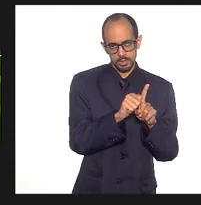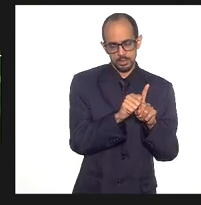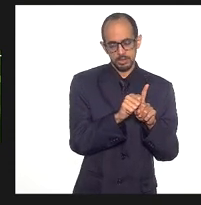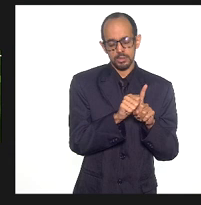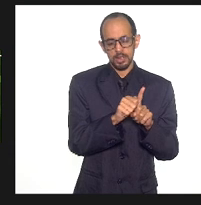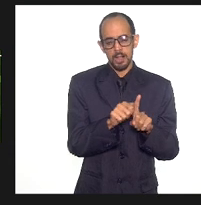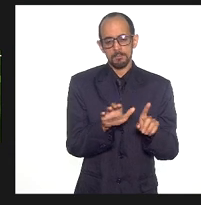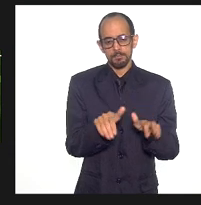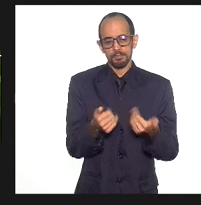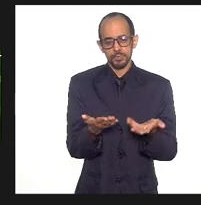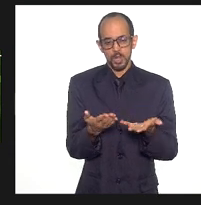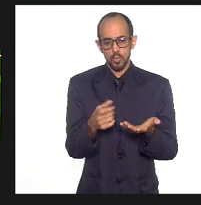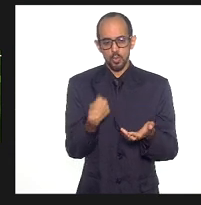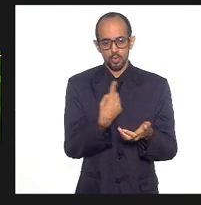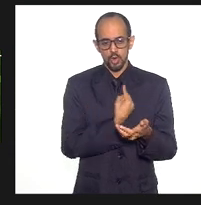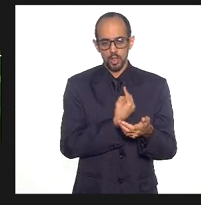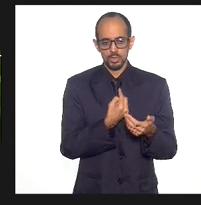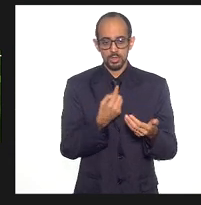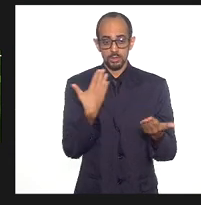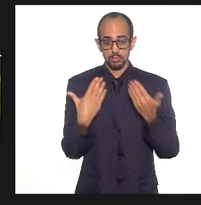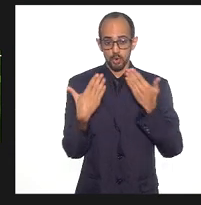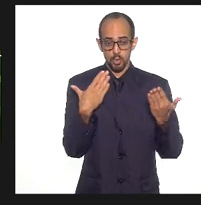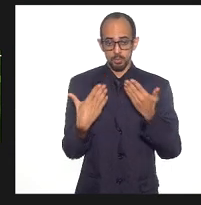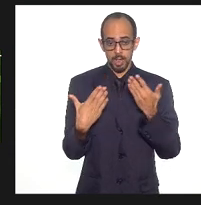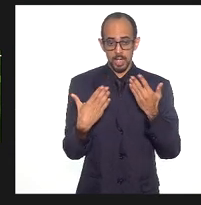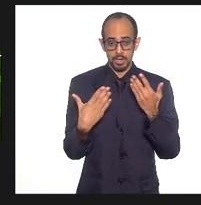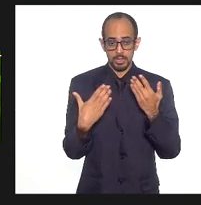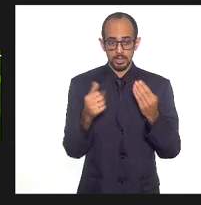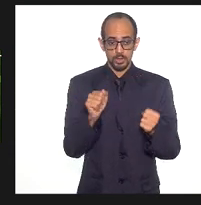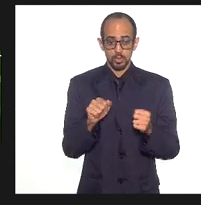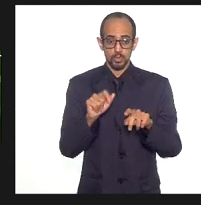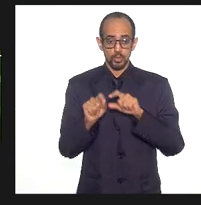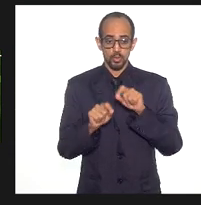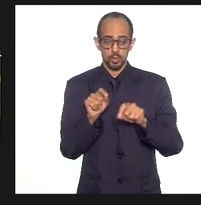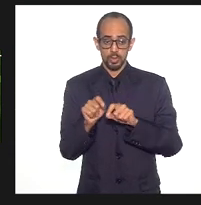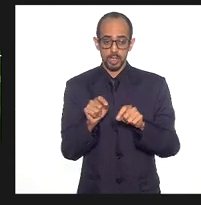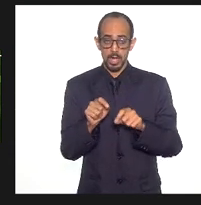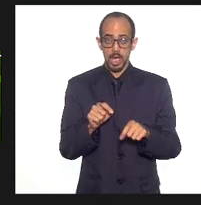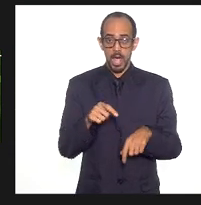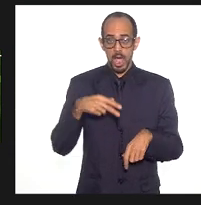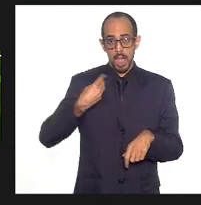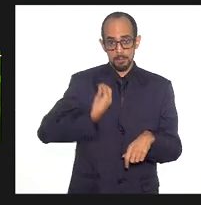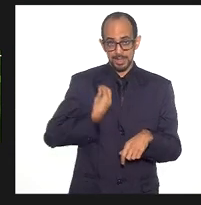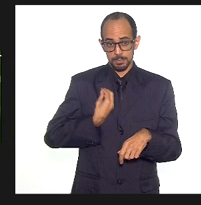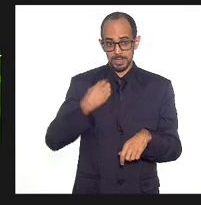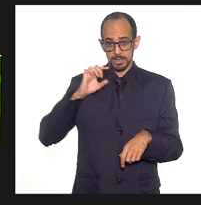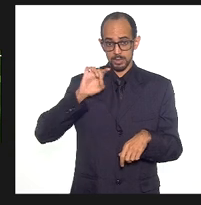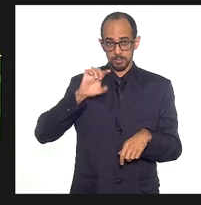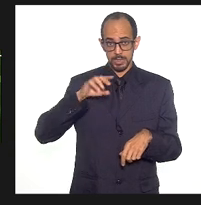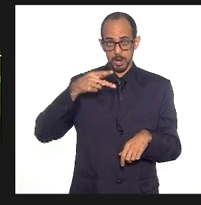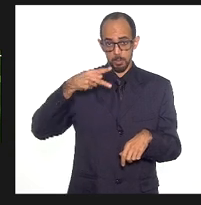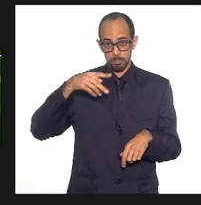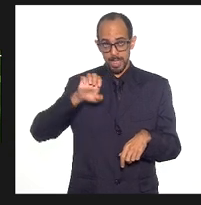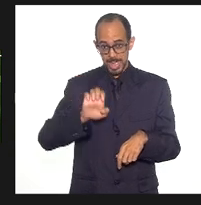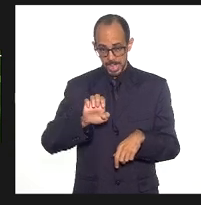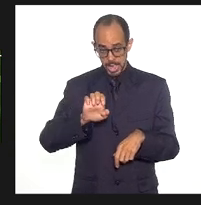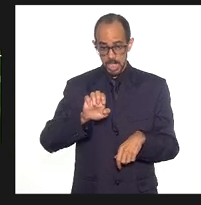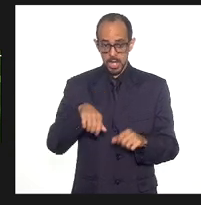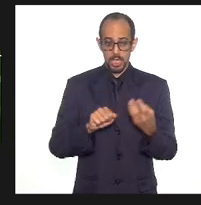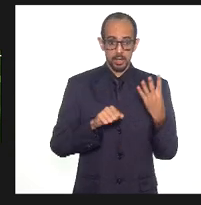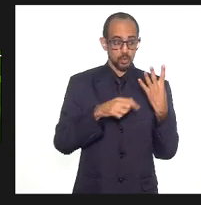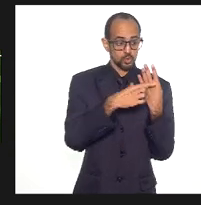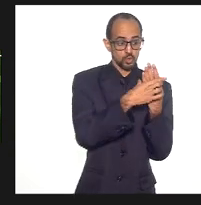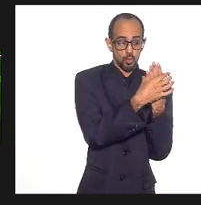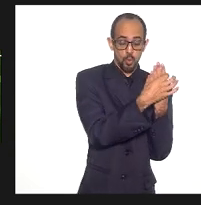estamos fazendo o exercício comparando a PE recolhida, a participação especial recolhida no quarto trimestre, né, de